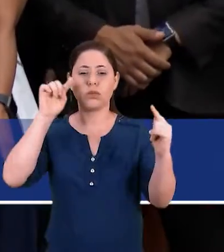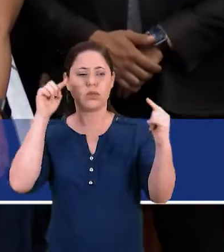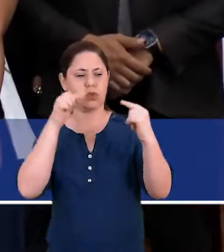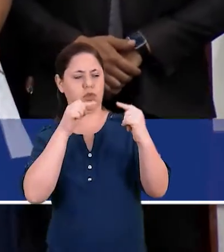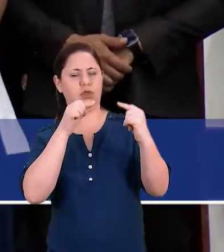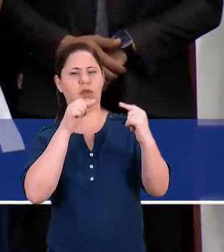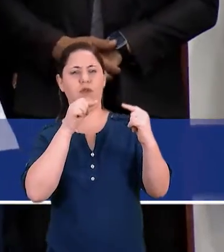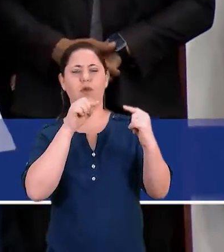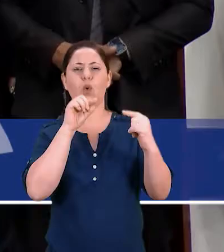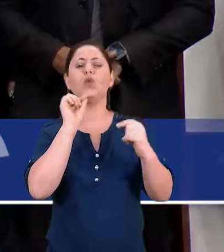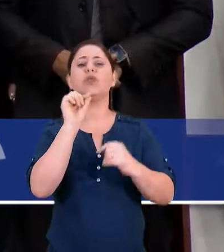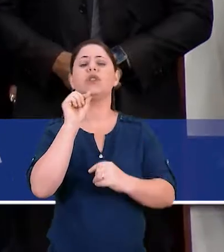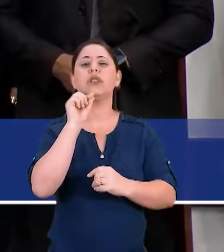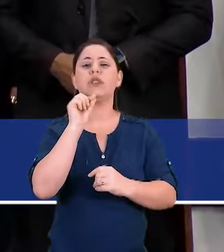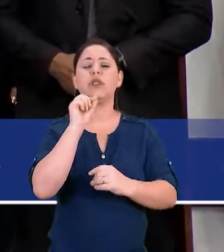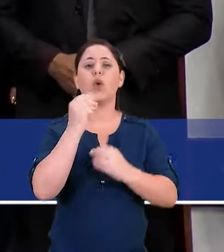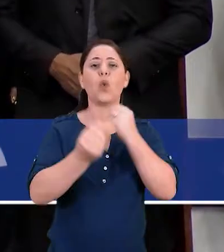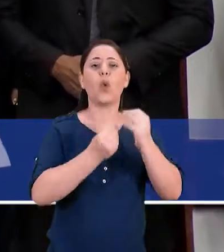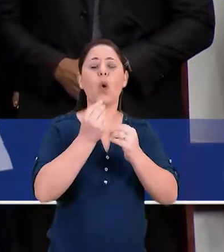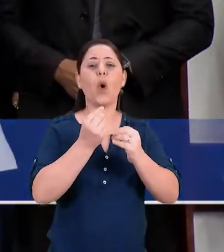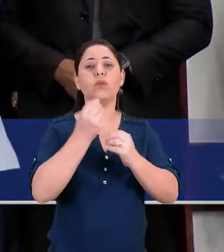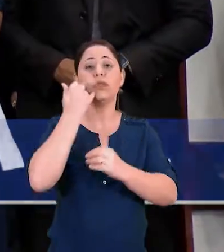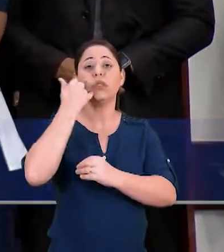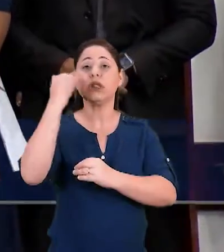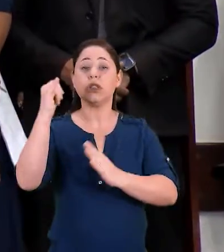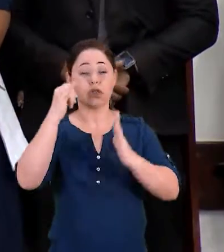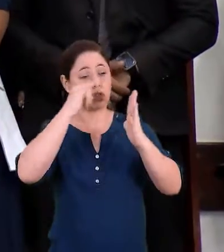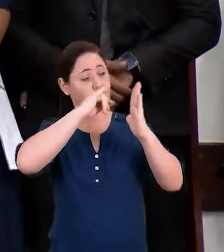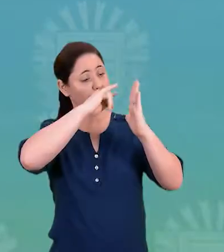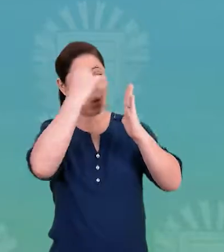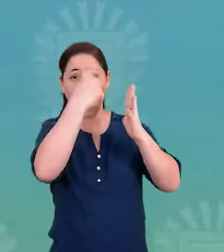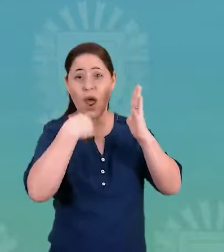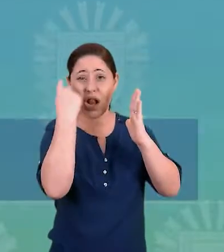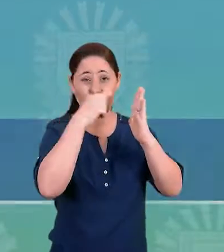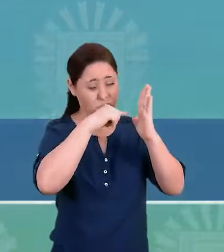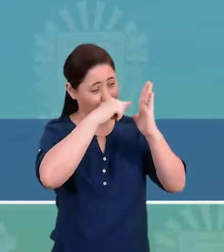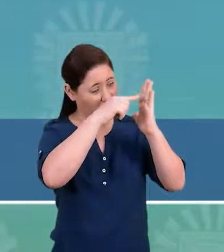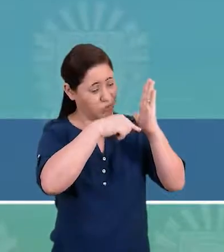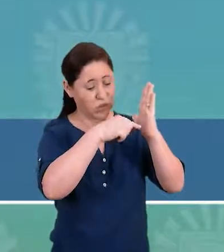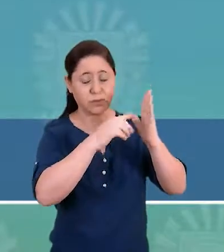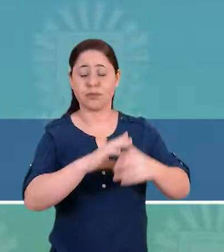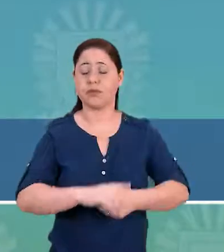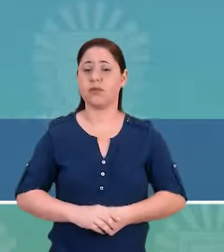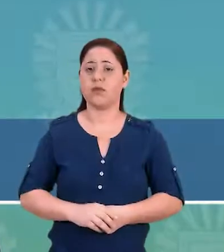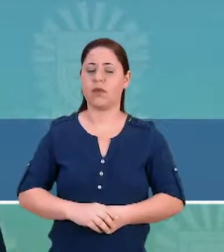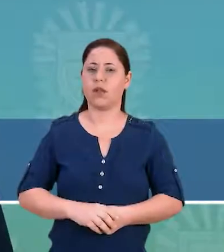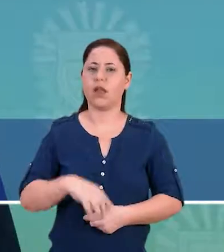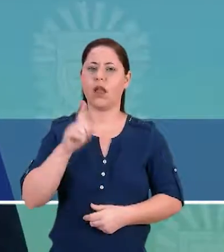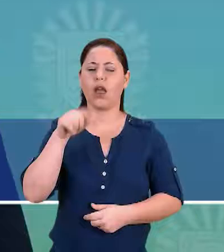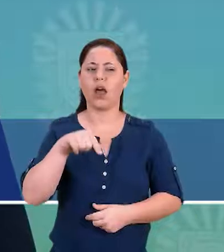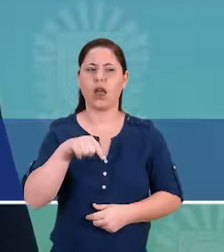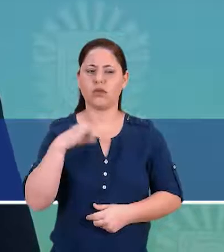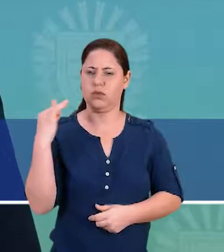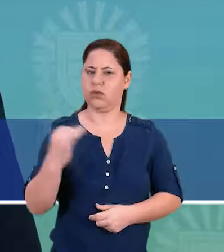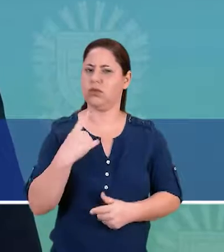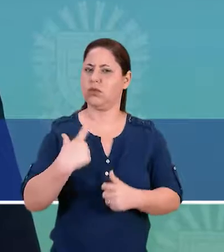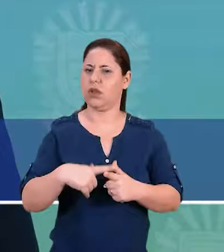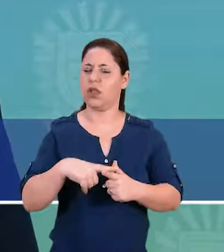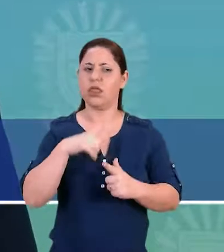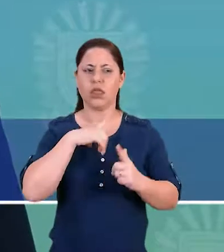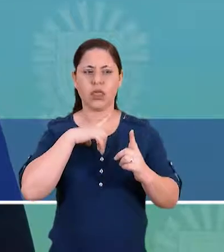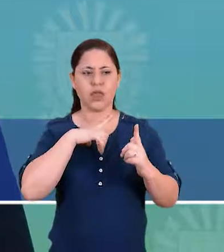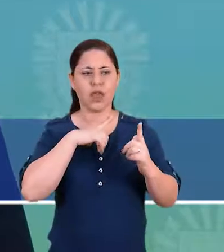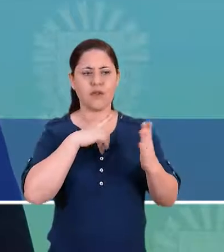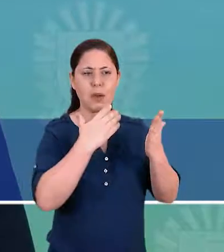de investigar os métodos de medição de energia. O fato determinante é que houve uma